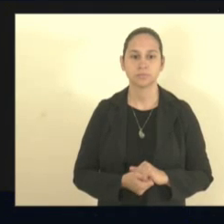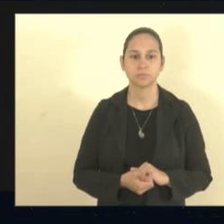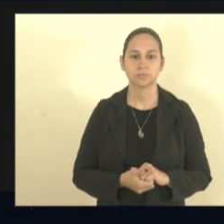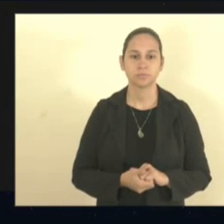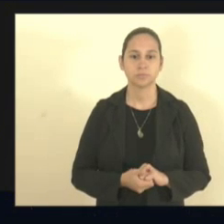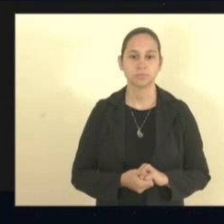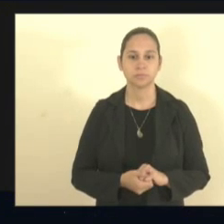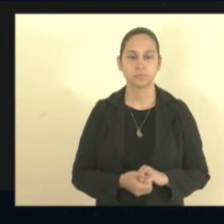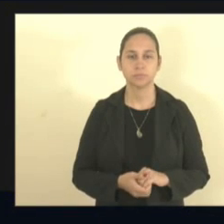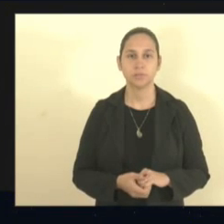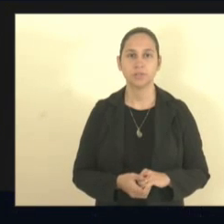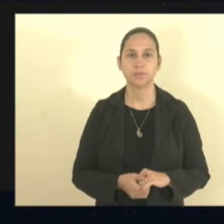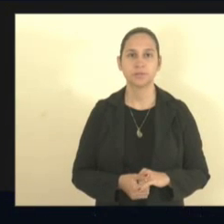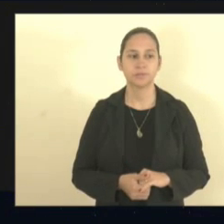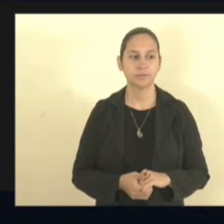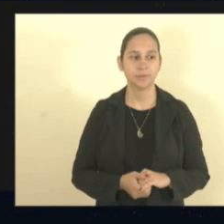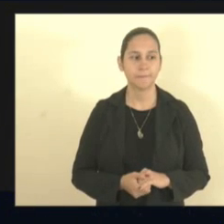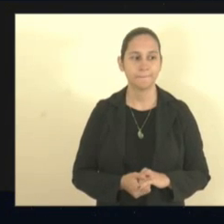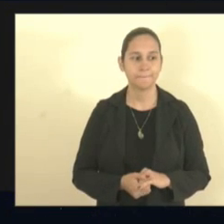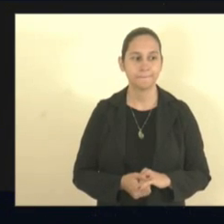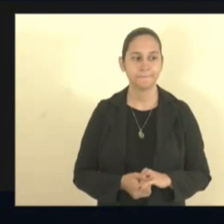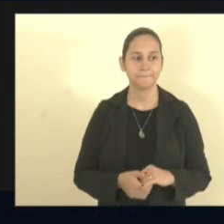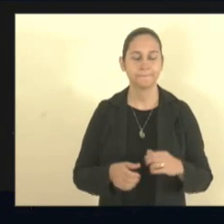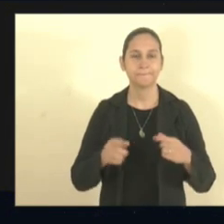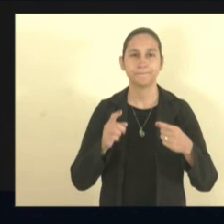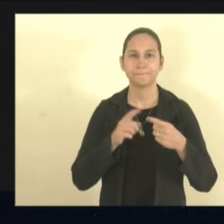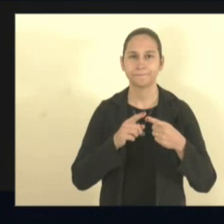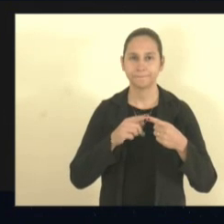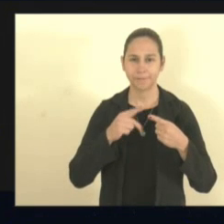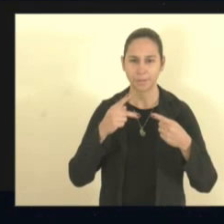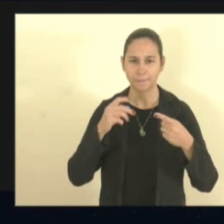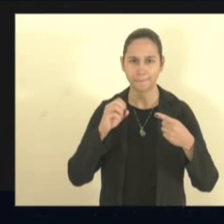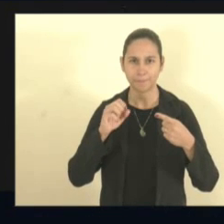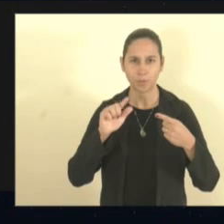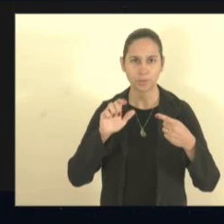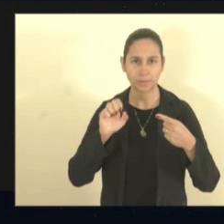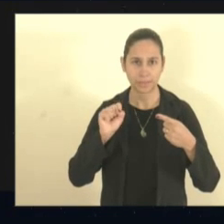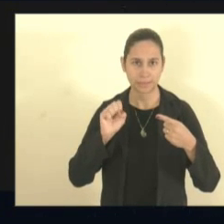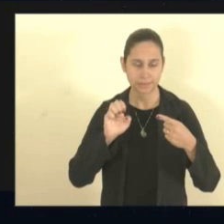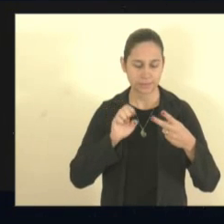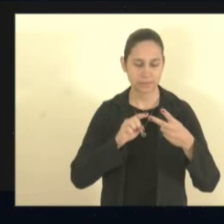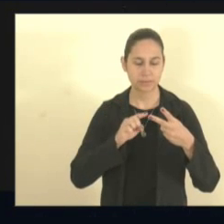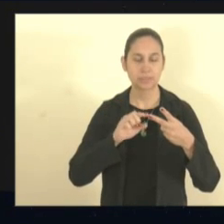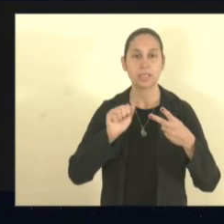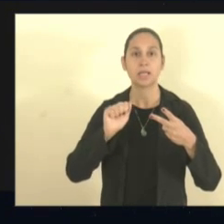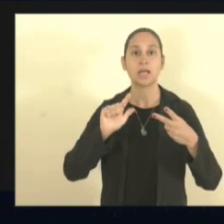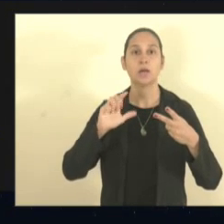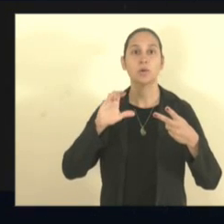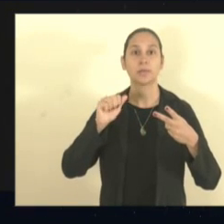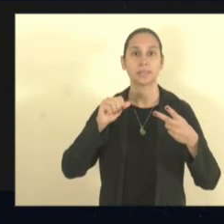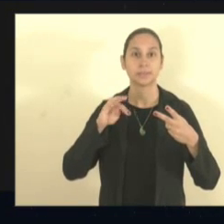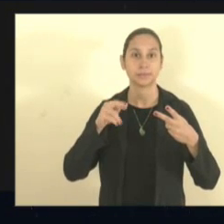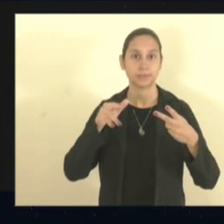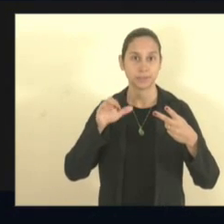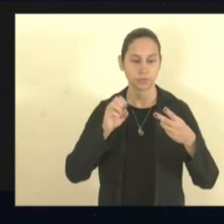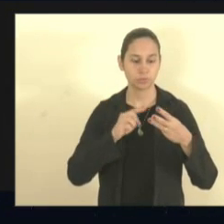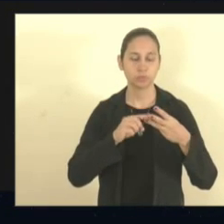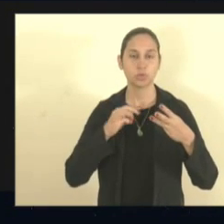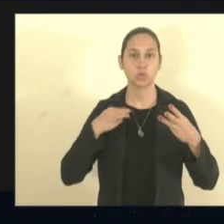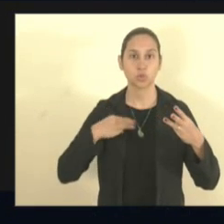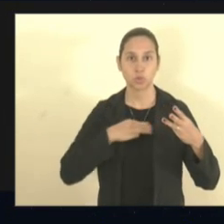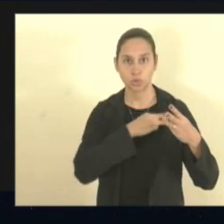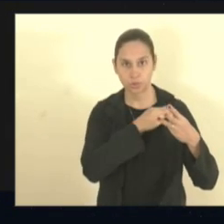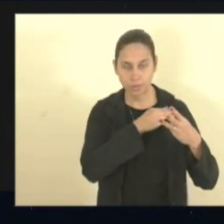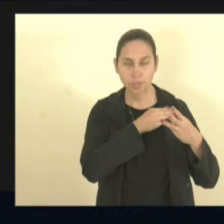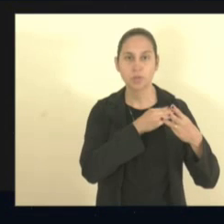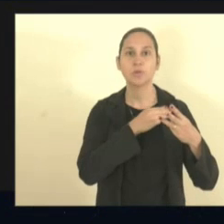Lucas Polegari, deputado Alcântara, deputado Lucas Polesi. Coronel. Coronel Wellington.